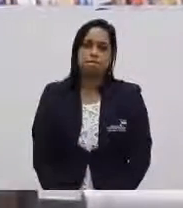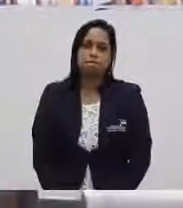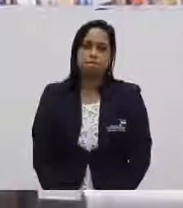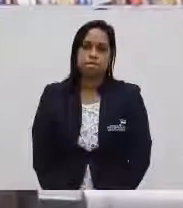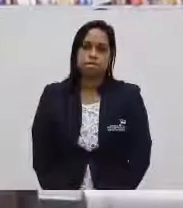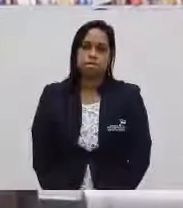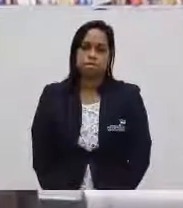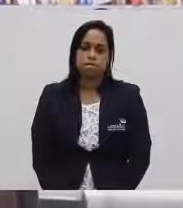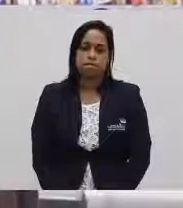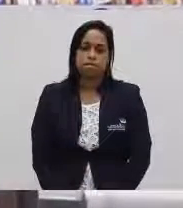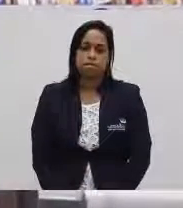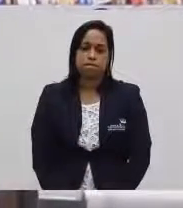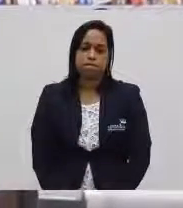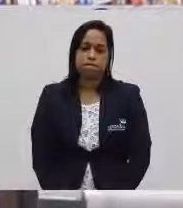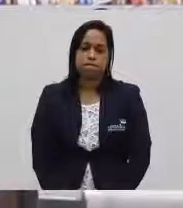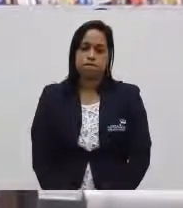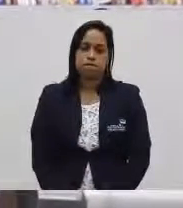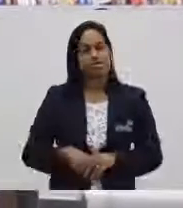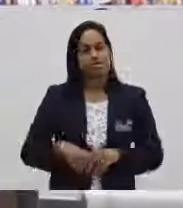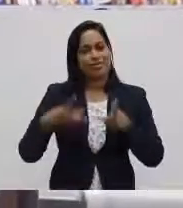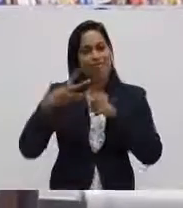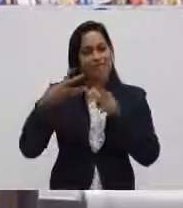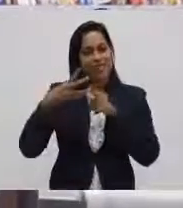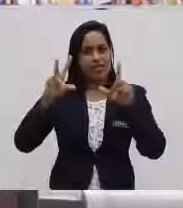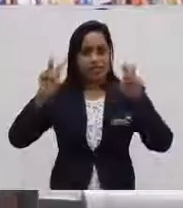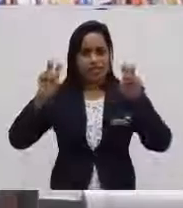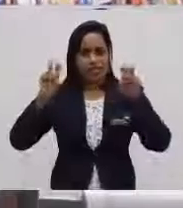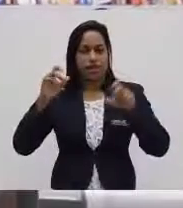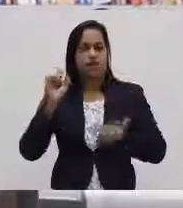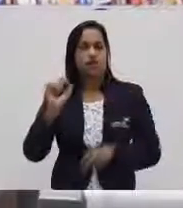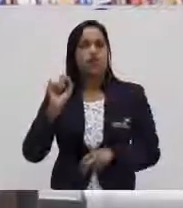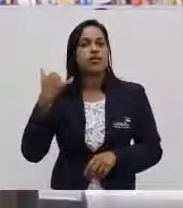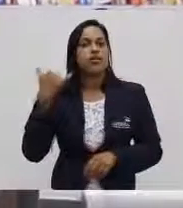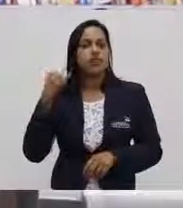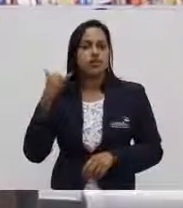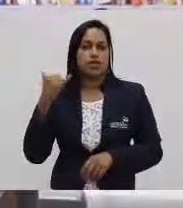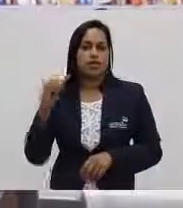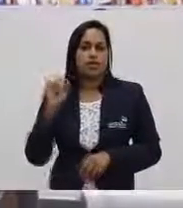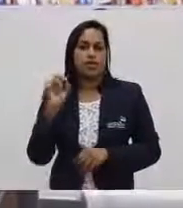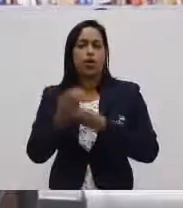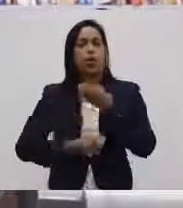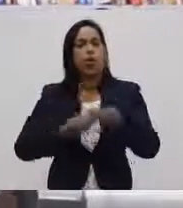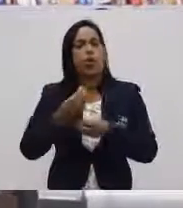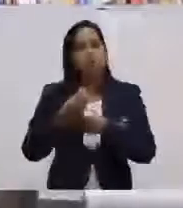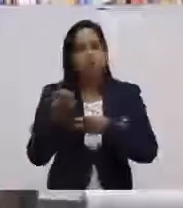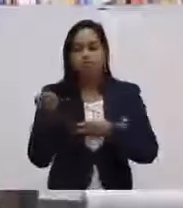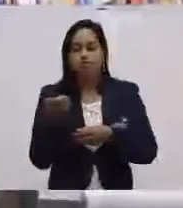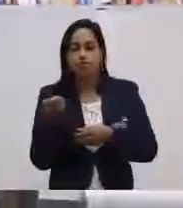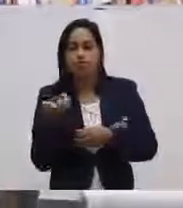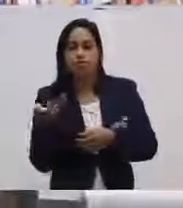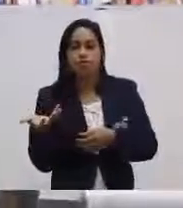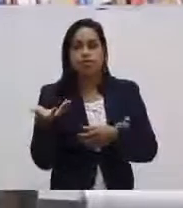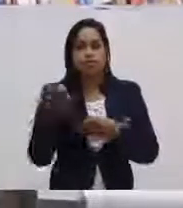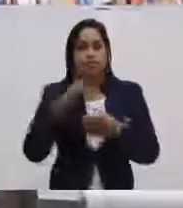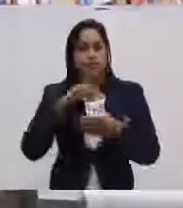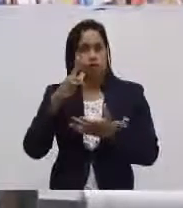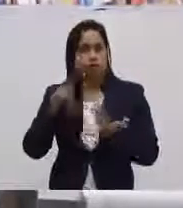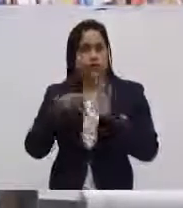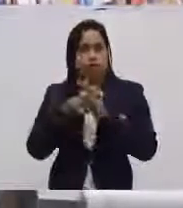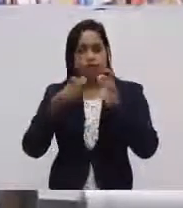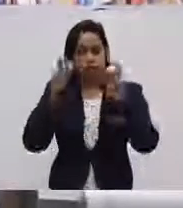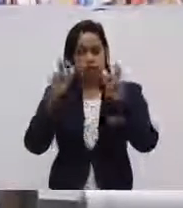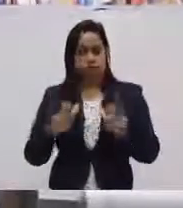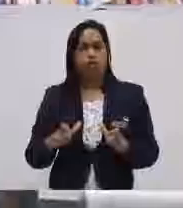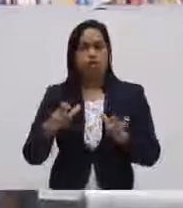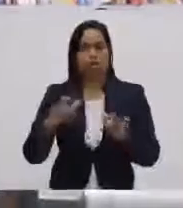O terceiro tipo é o arranjo físico celular. A célula de manufatura consiste em arranjar em um só local,